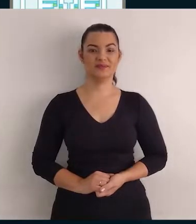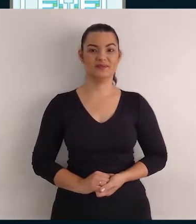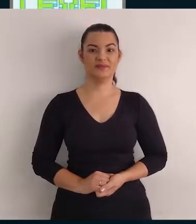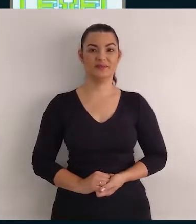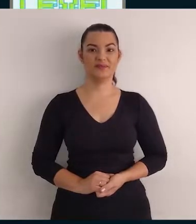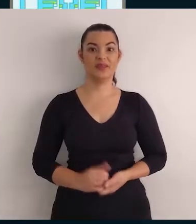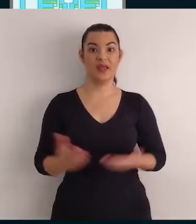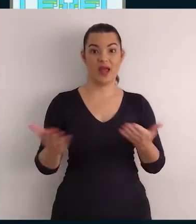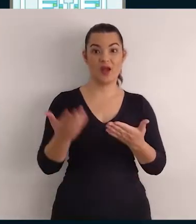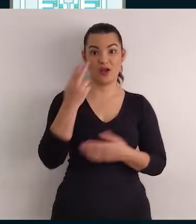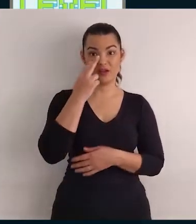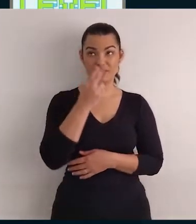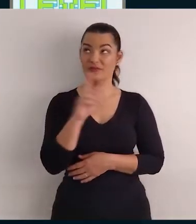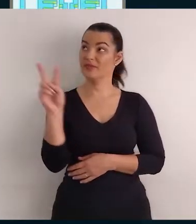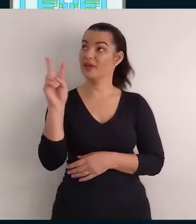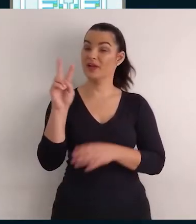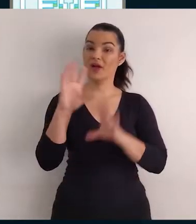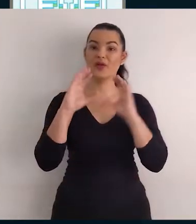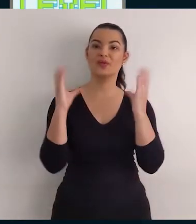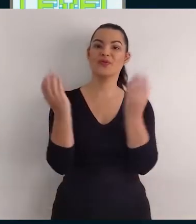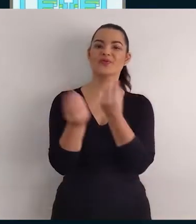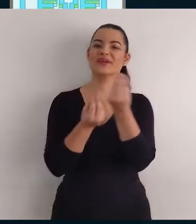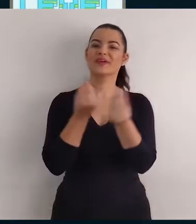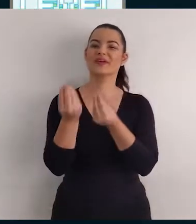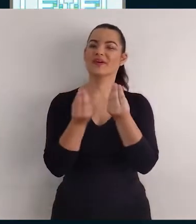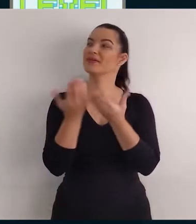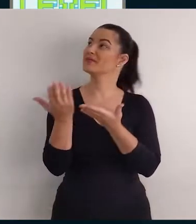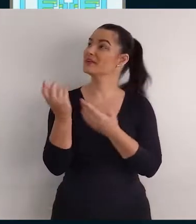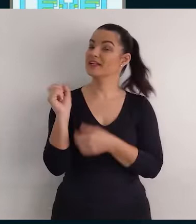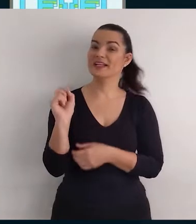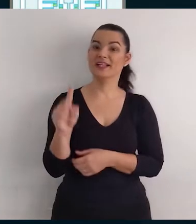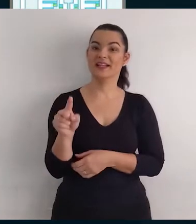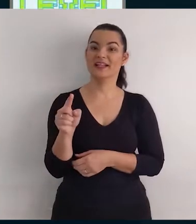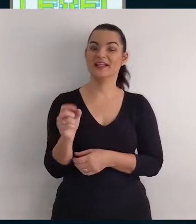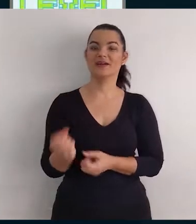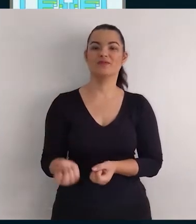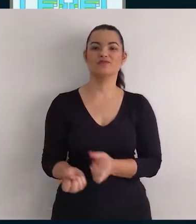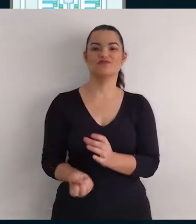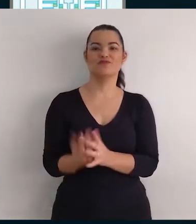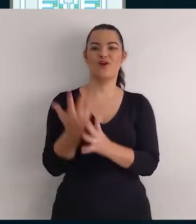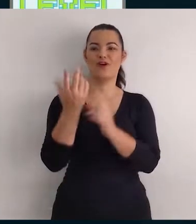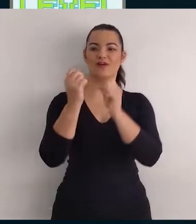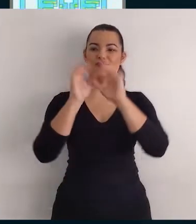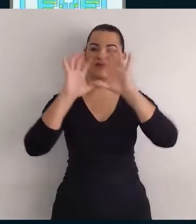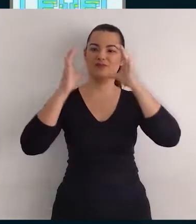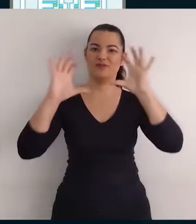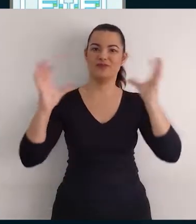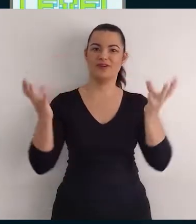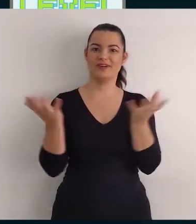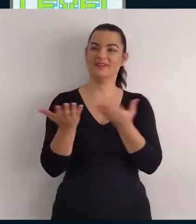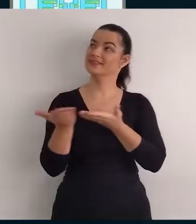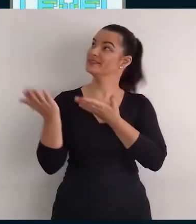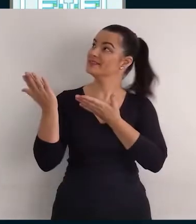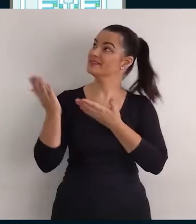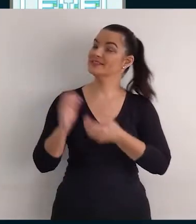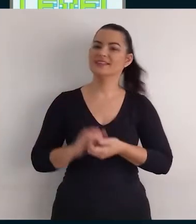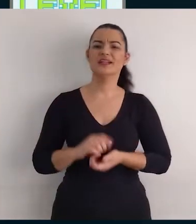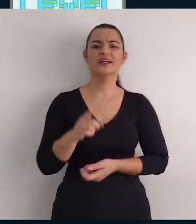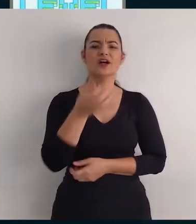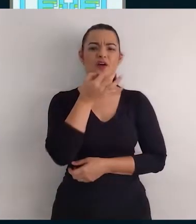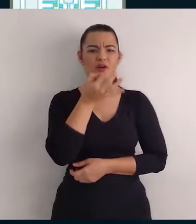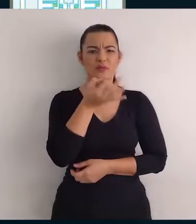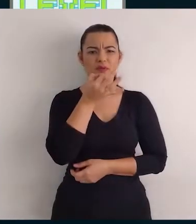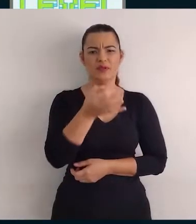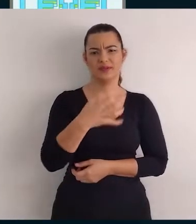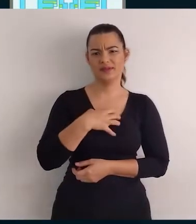Vamos ver como ficou a nossa nuvem? É só clicar e ela já apresenta um formato. Na sua opinião,